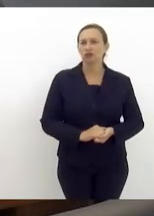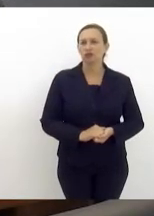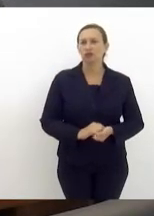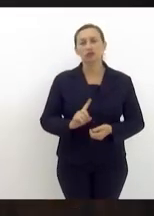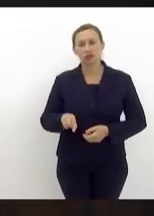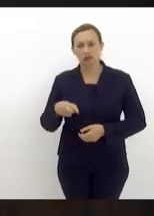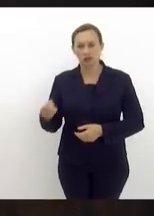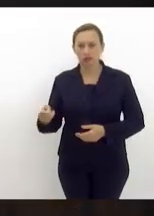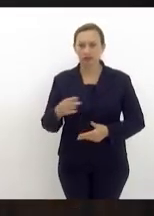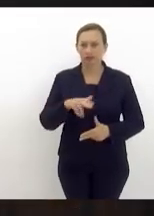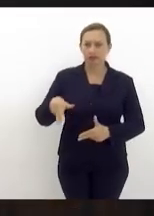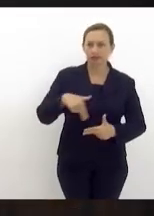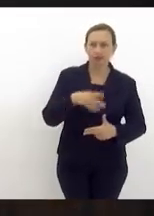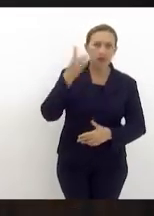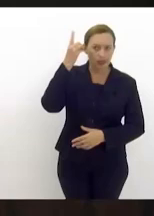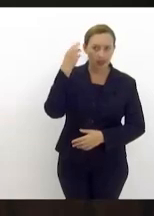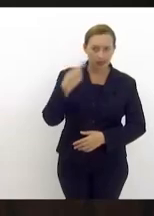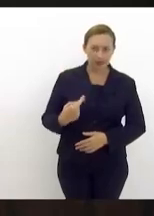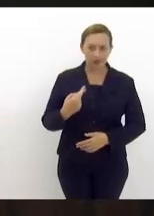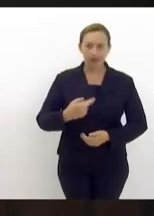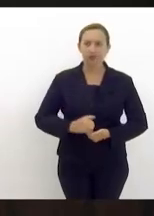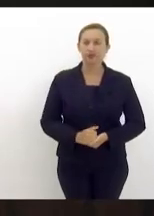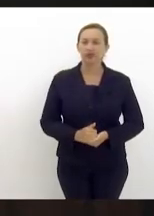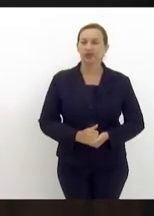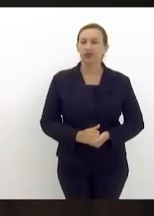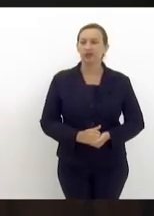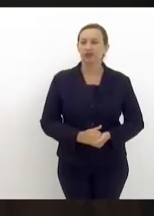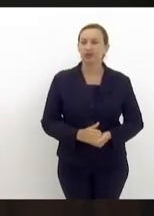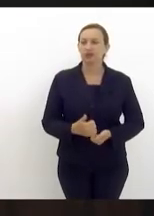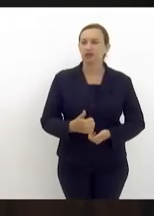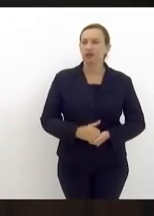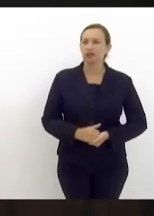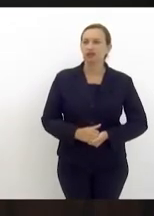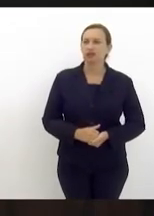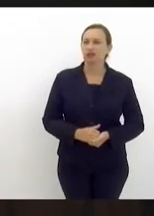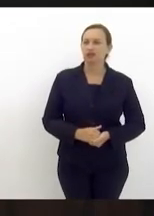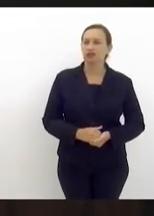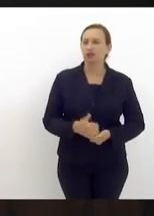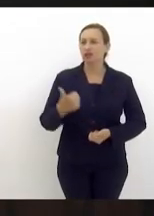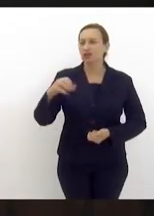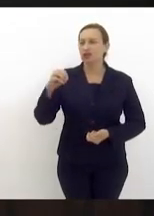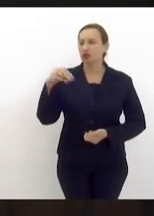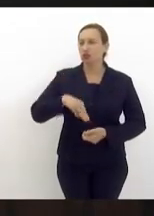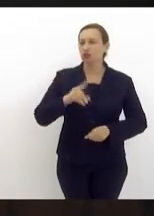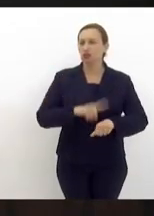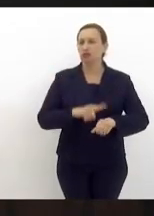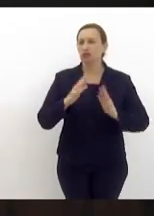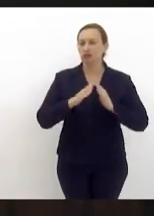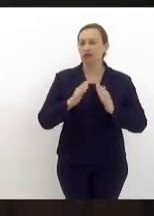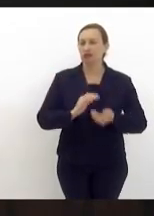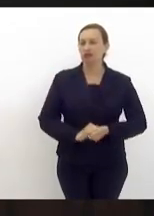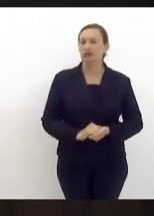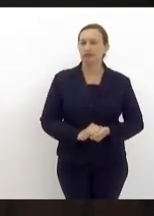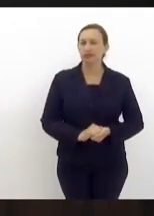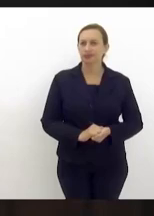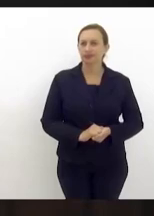Próximo orador inscrito é a nobre Renata Souza. Deputada Renata Souza, Vossa Excelência dispõe de 10 minutos no tempo